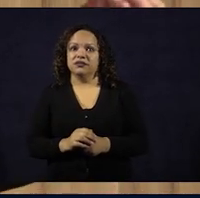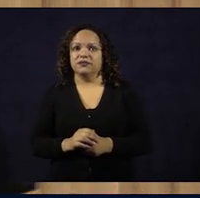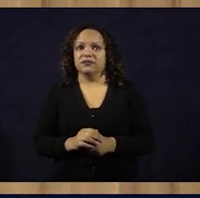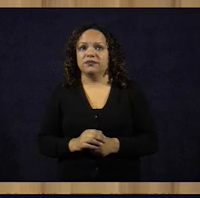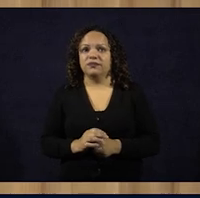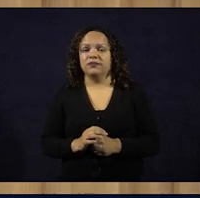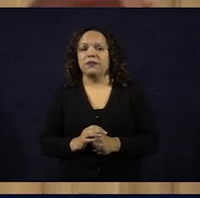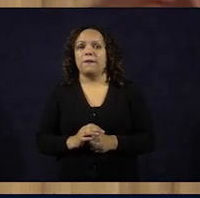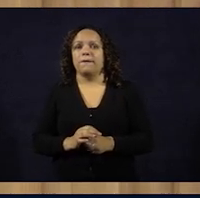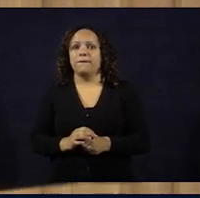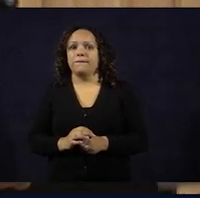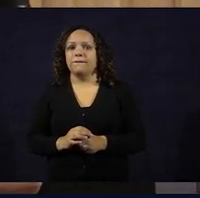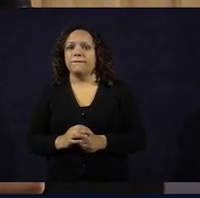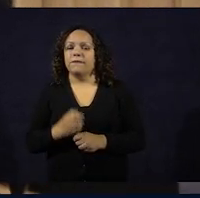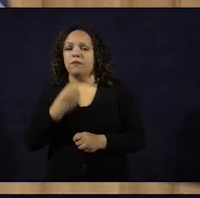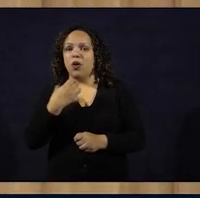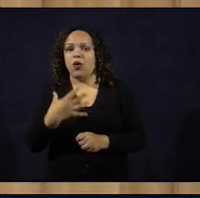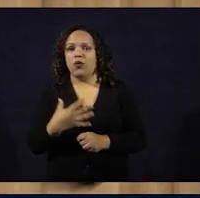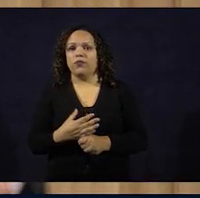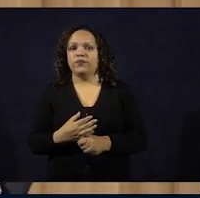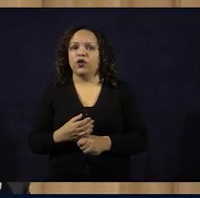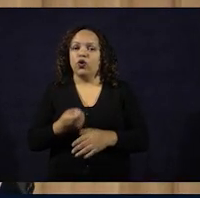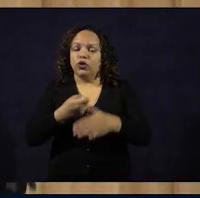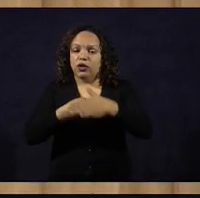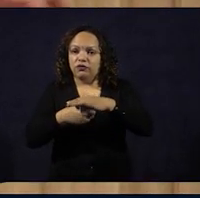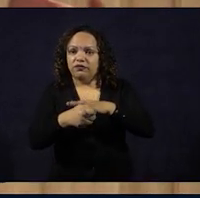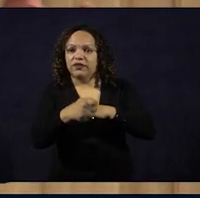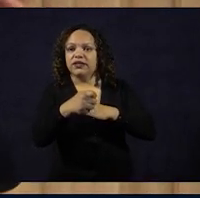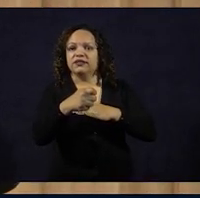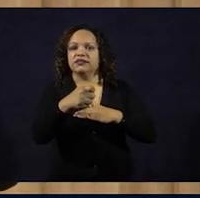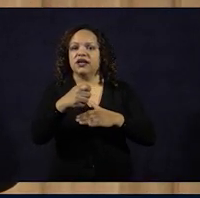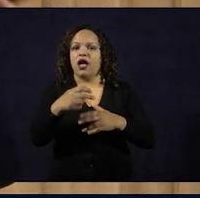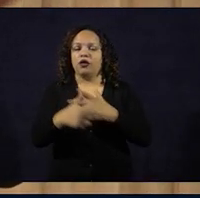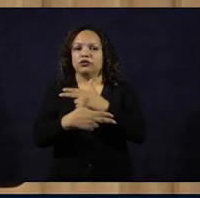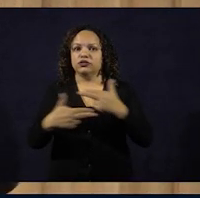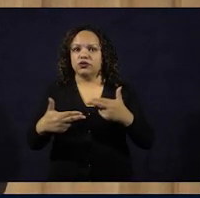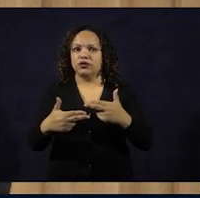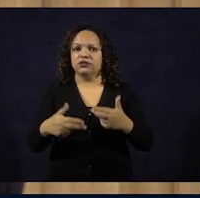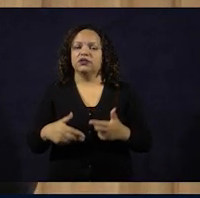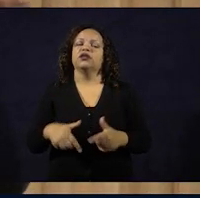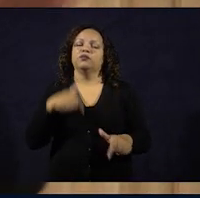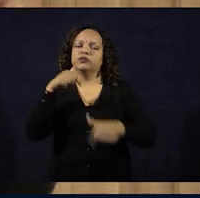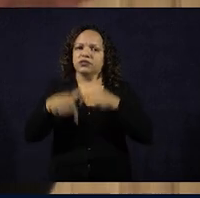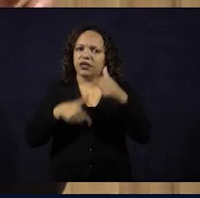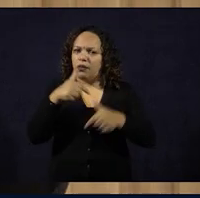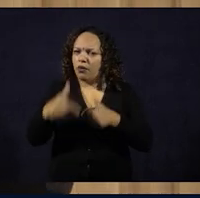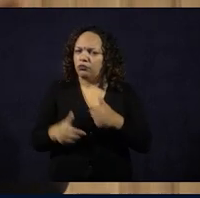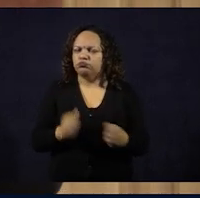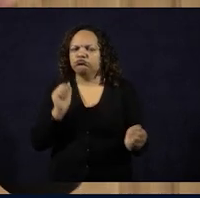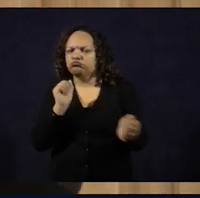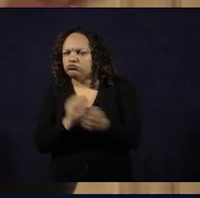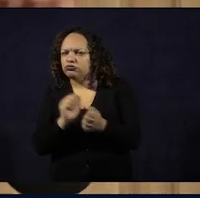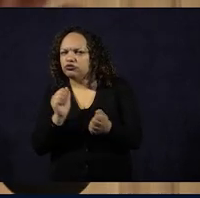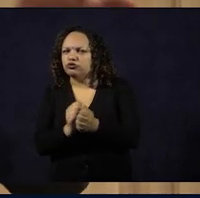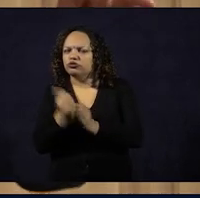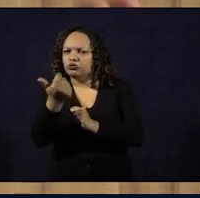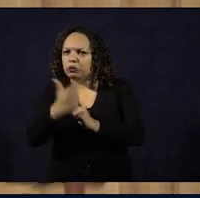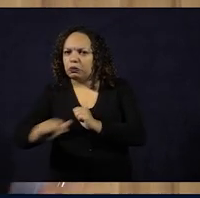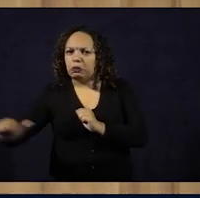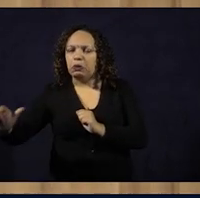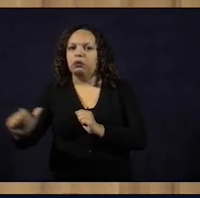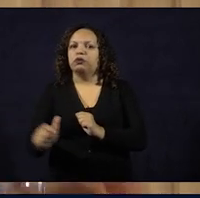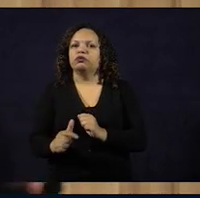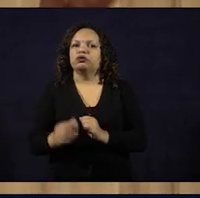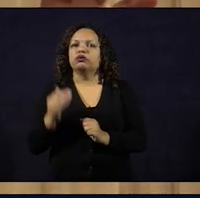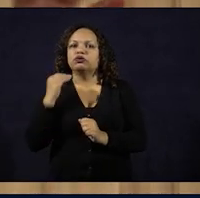ou porque tem que financiar essa transição Então a gente tem feito esse trabalho nós junto em parceria temos dois bancos